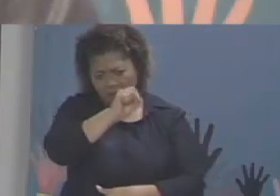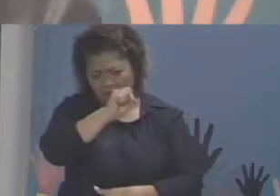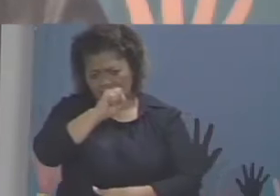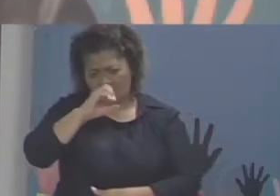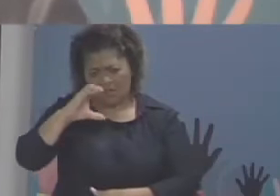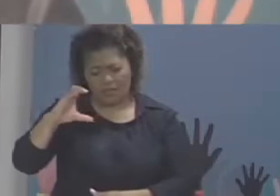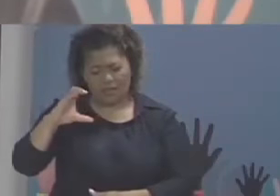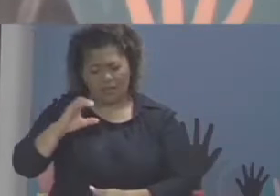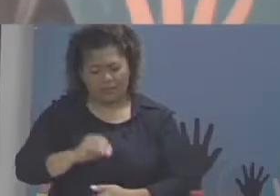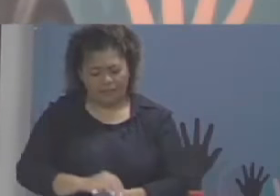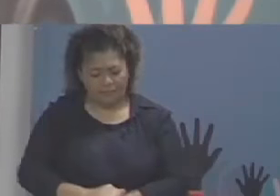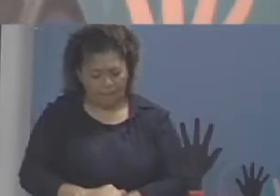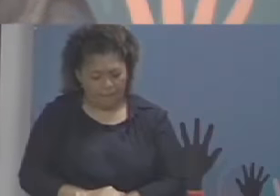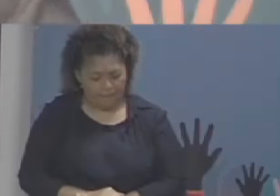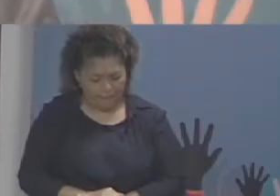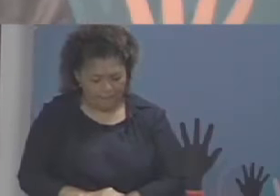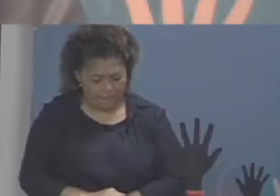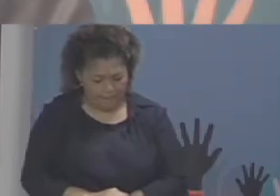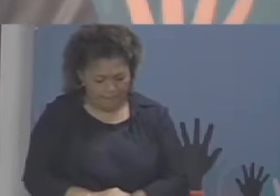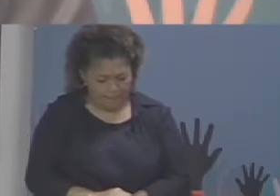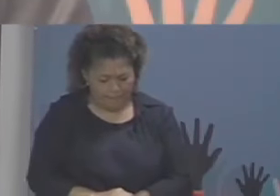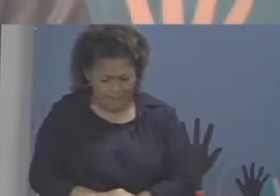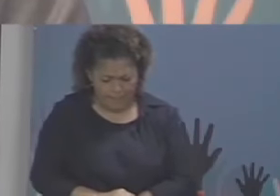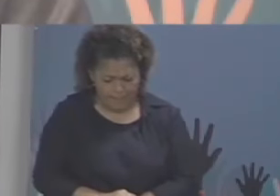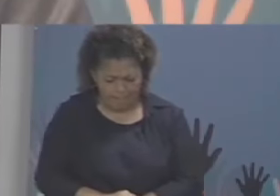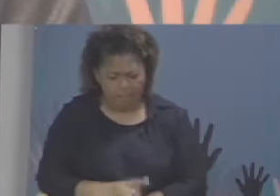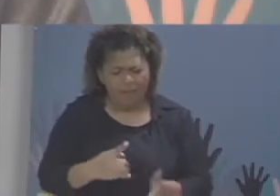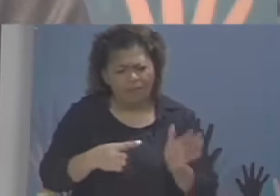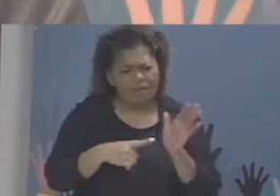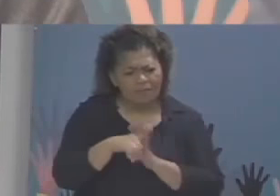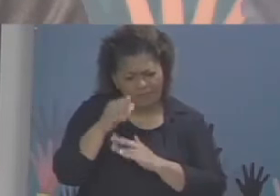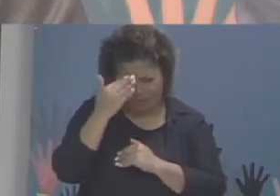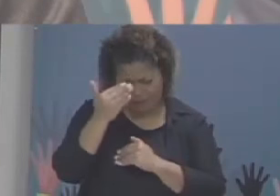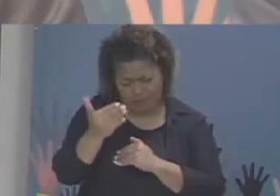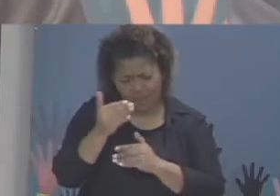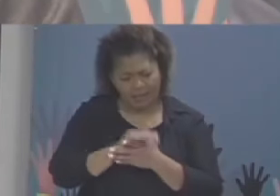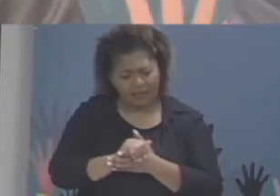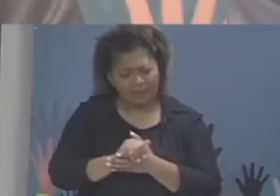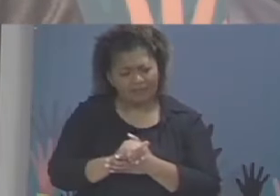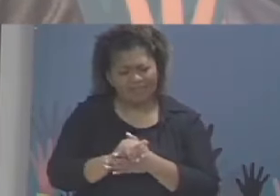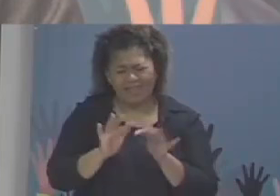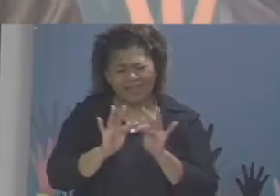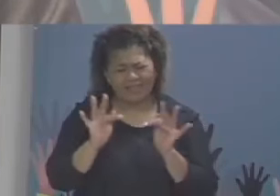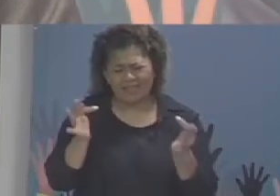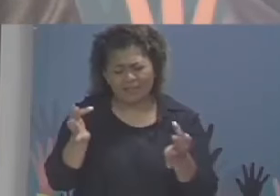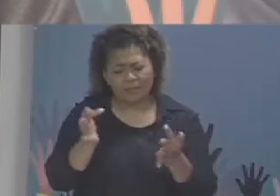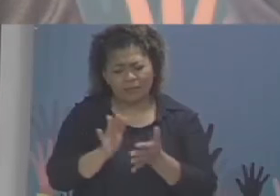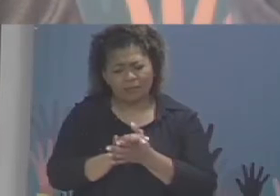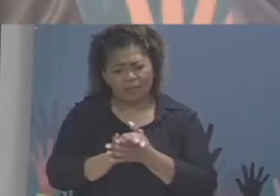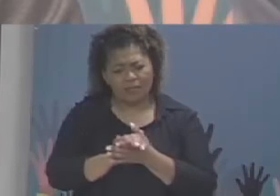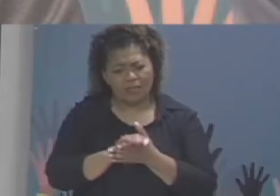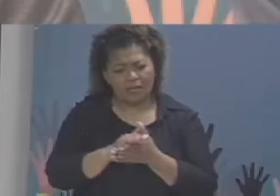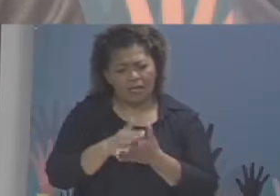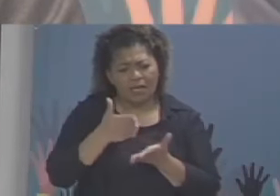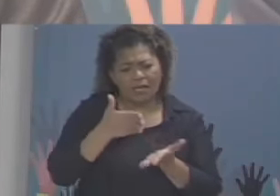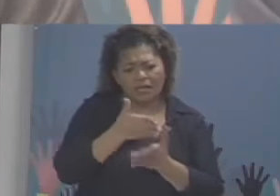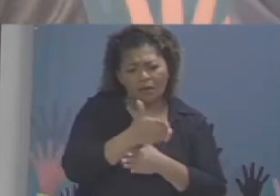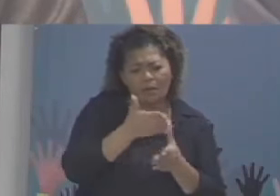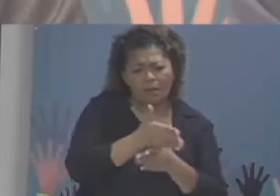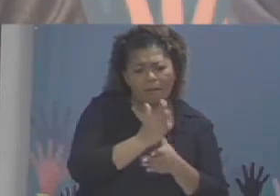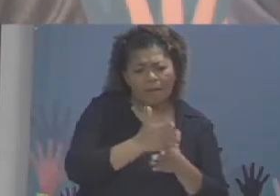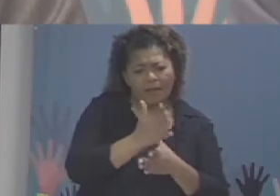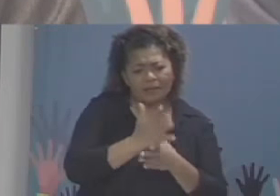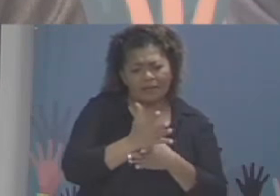258. Vânia, muito obrigado por sua pergunta também. Pelo simples fato de que essa não é isso, isso é uma desculpa. Não passa porque só passa para os amigos,